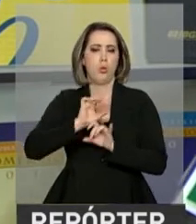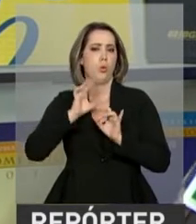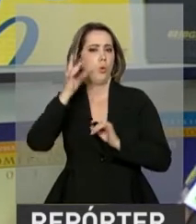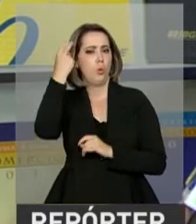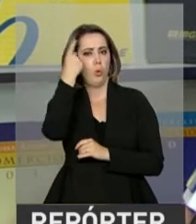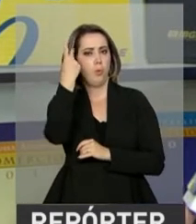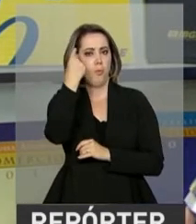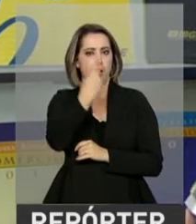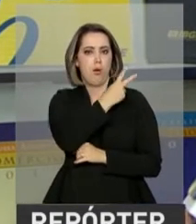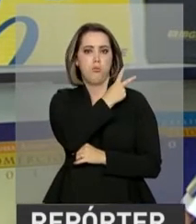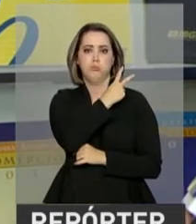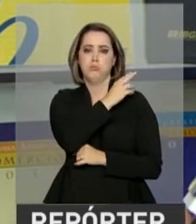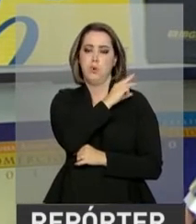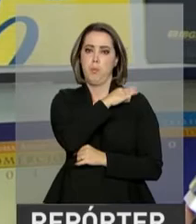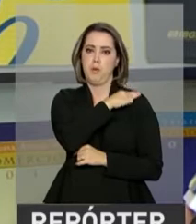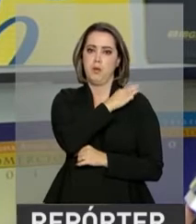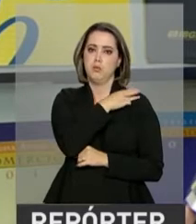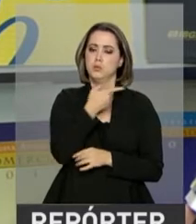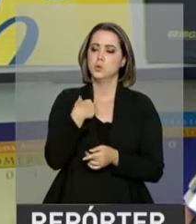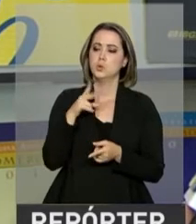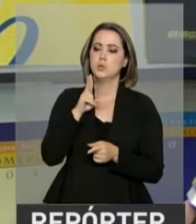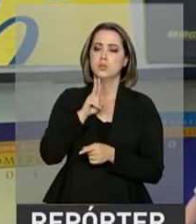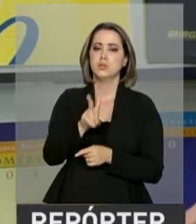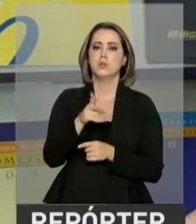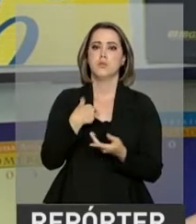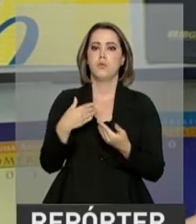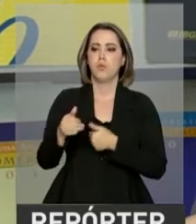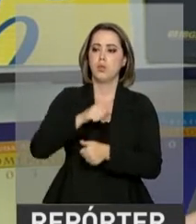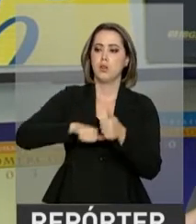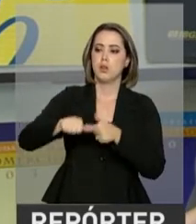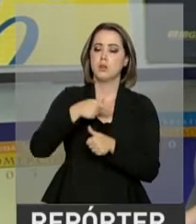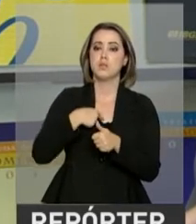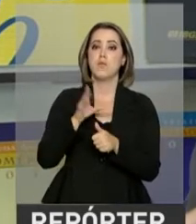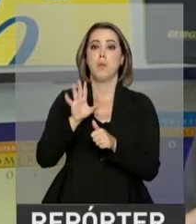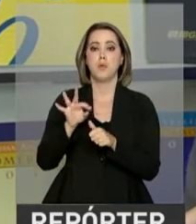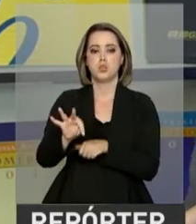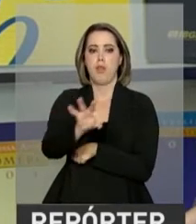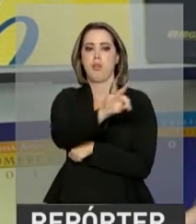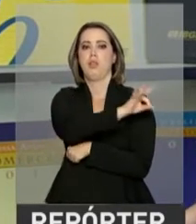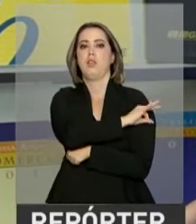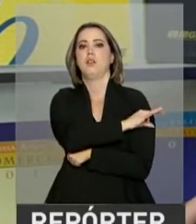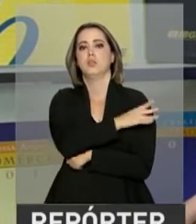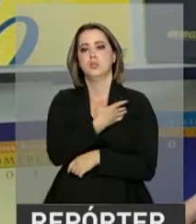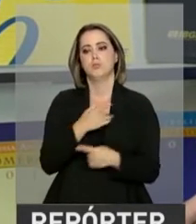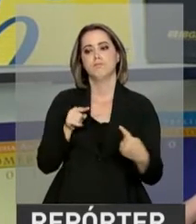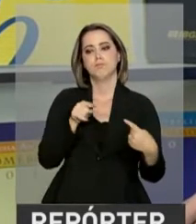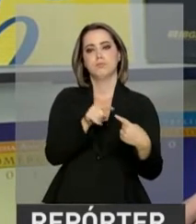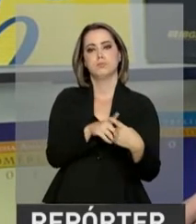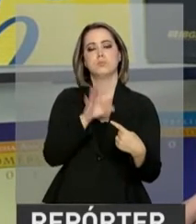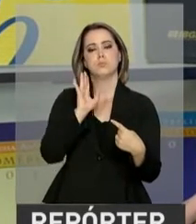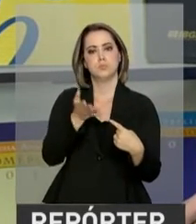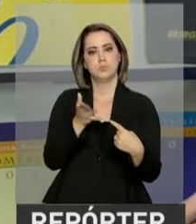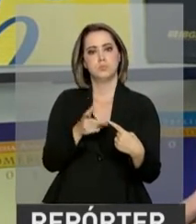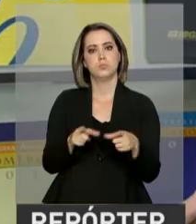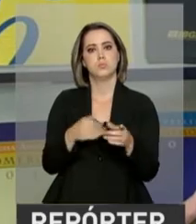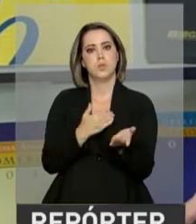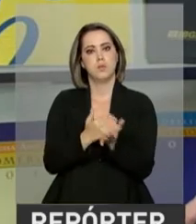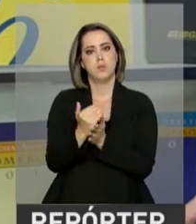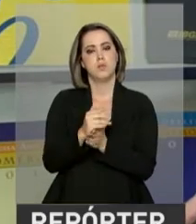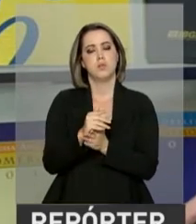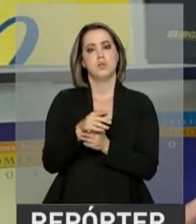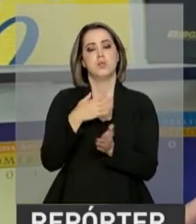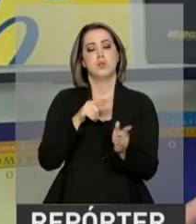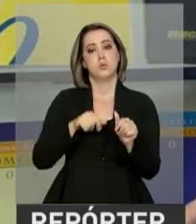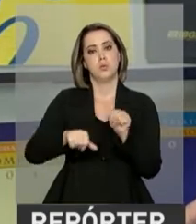ele faz um itinerário formativo para o ensino técnico. Ele já direciona a sua vida profissional já no começo da